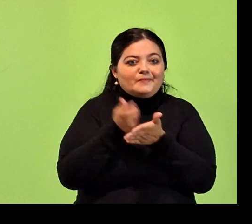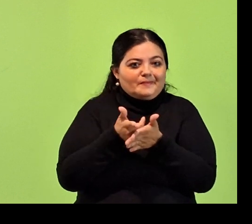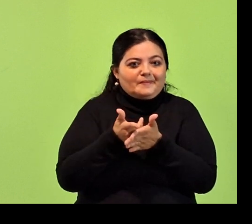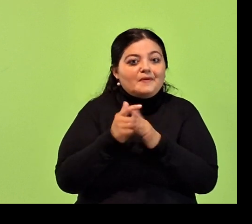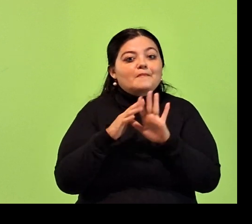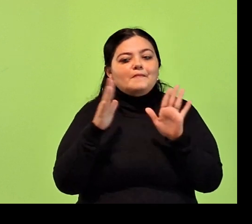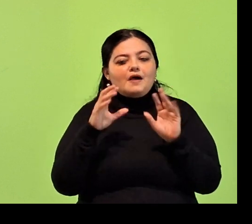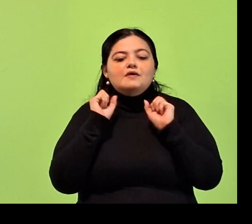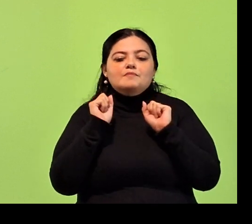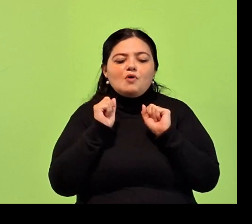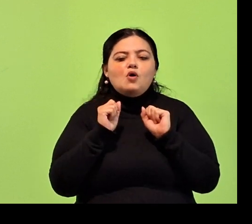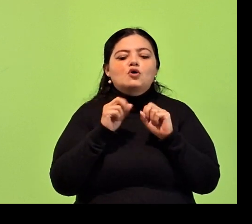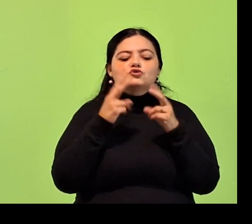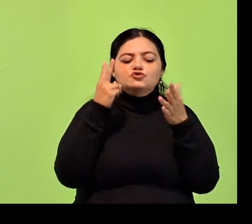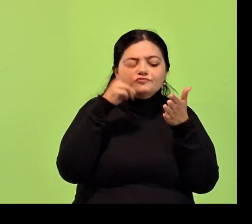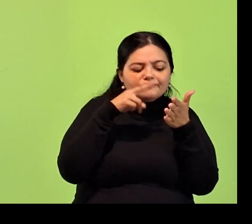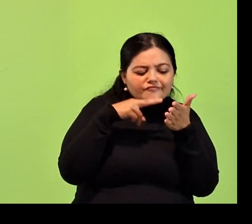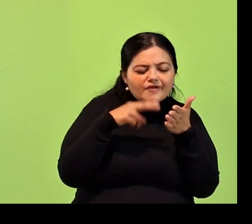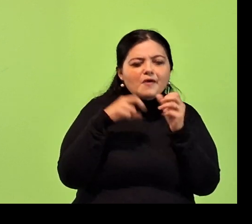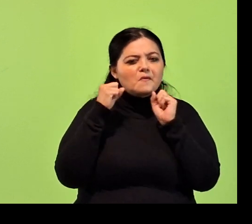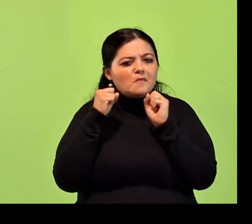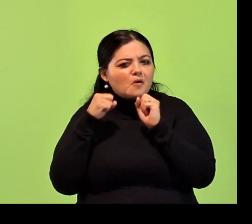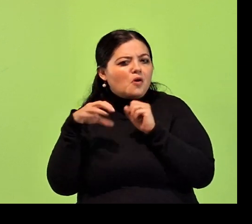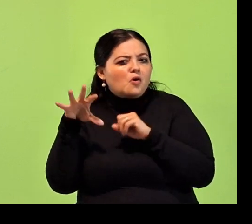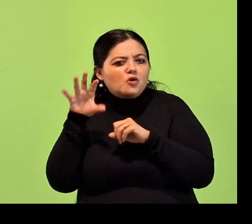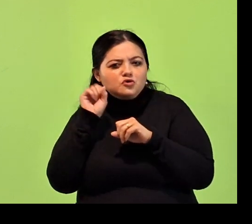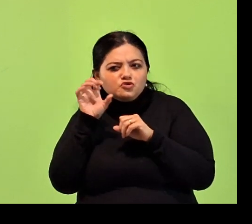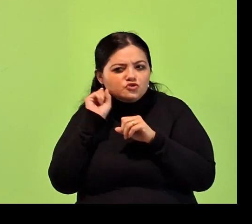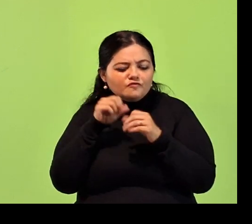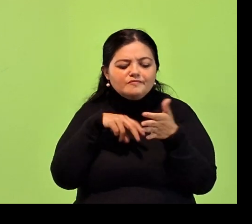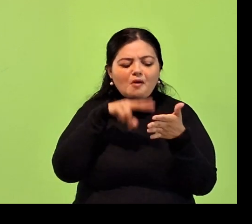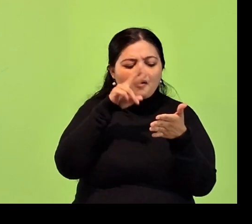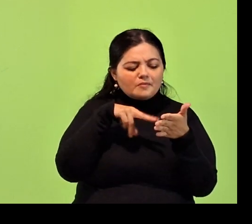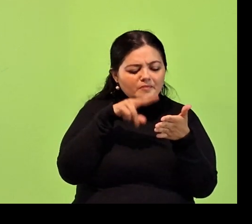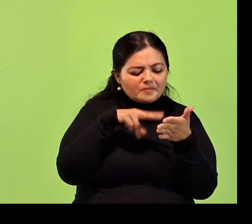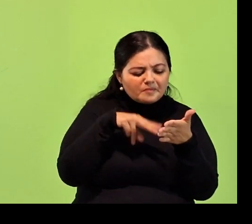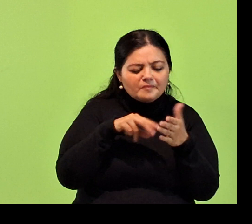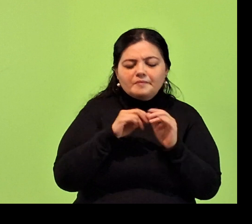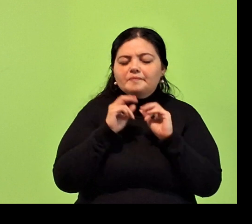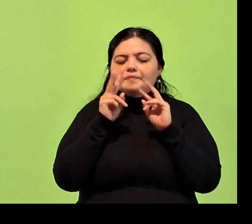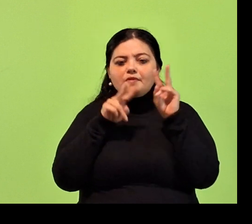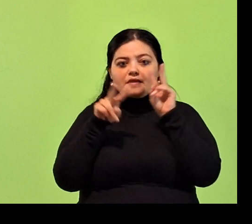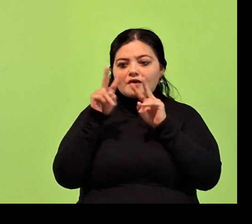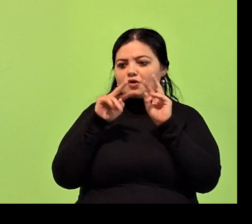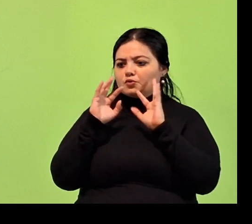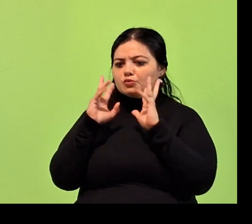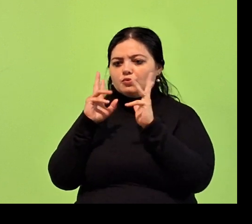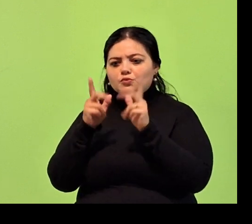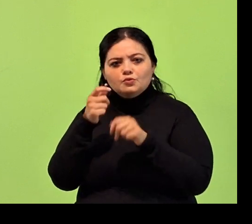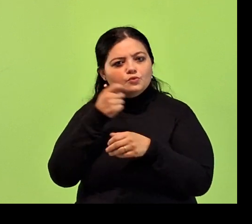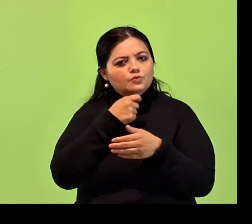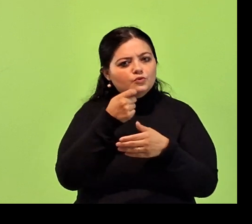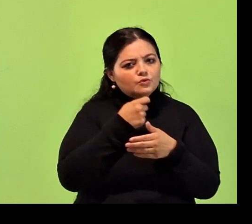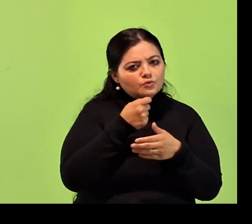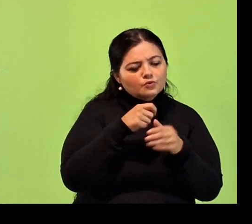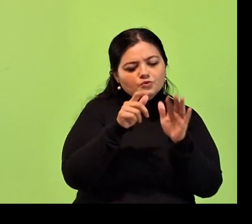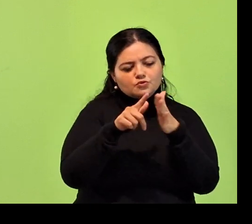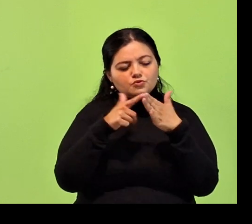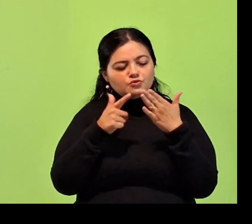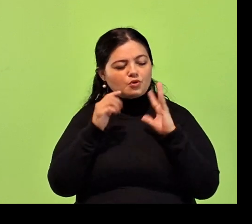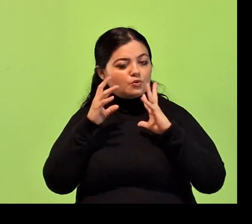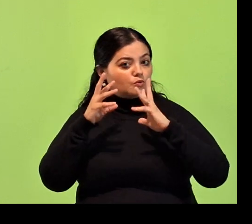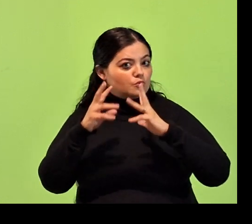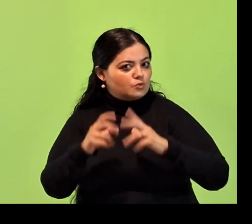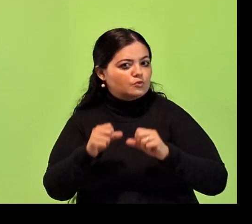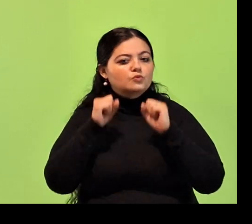vocês podem escutar e baixar todos os episódios do podcast e ver todas as matérias de jornal e todos os arquivos da biblioteca